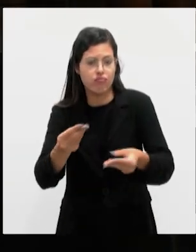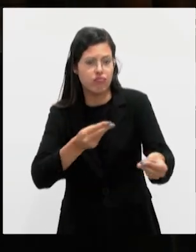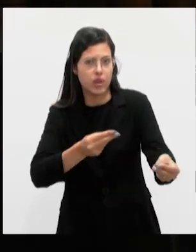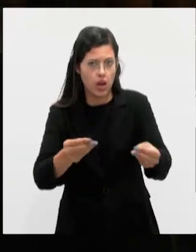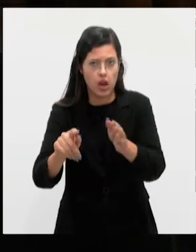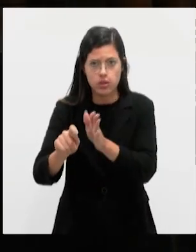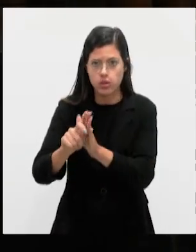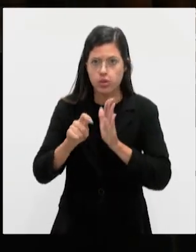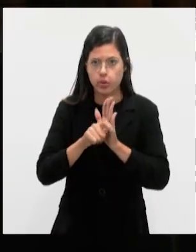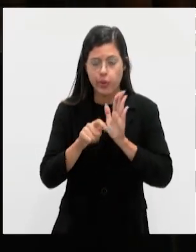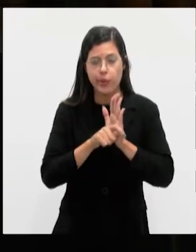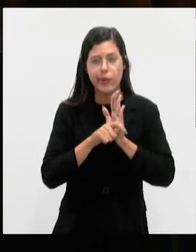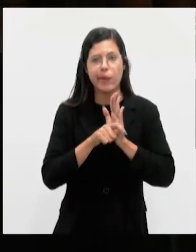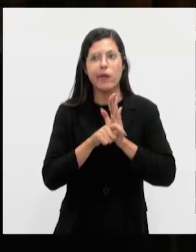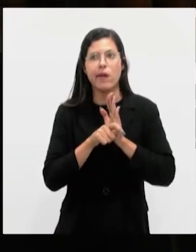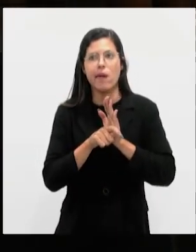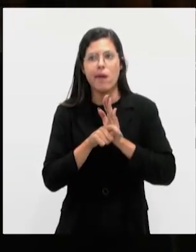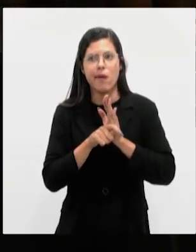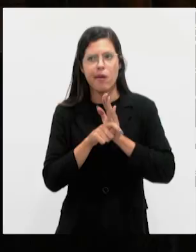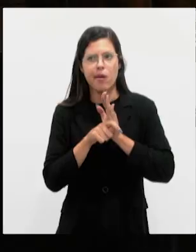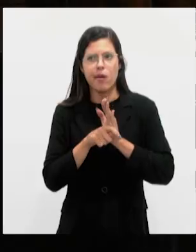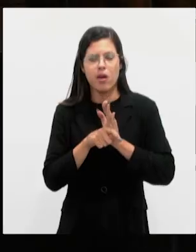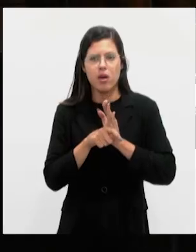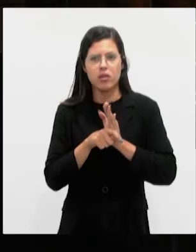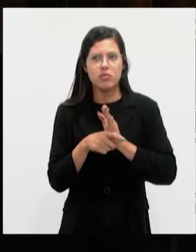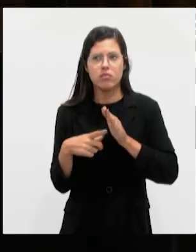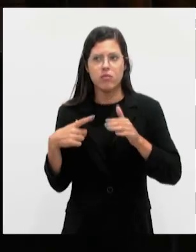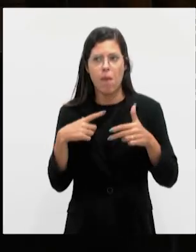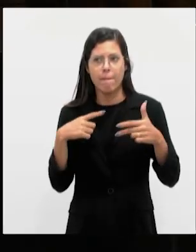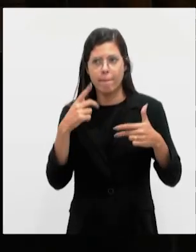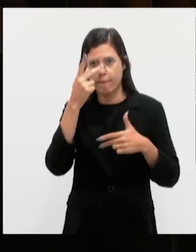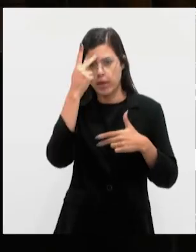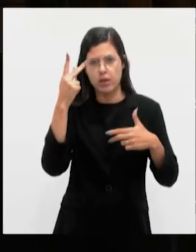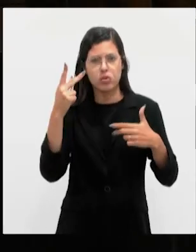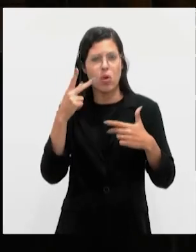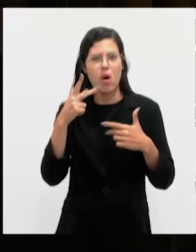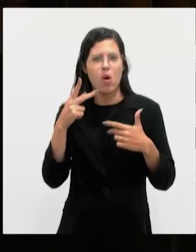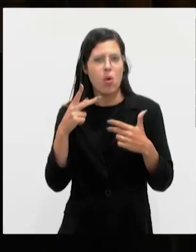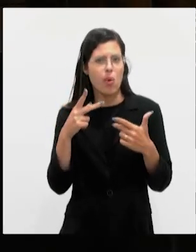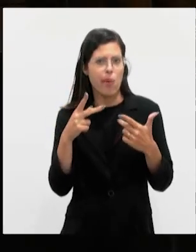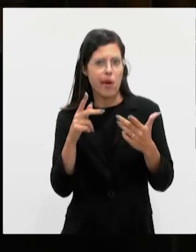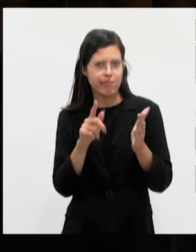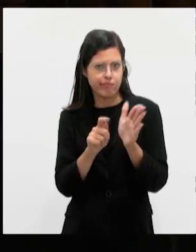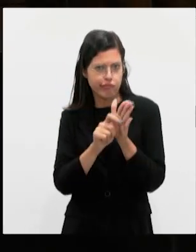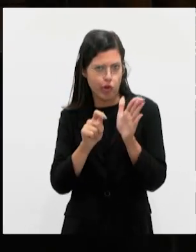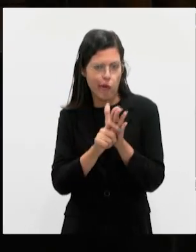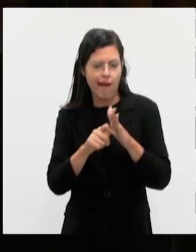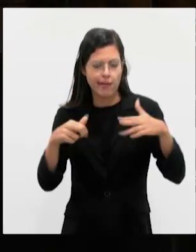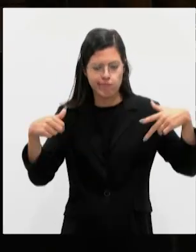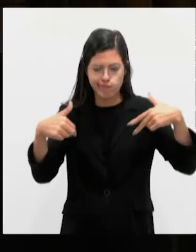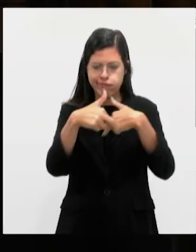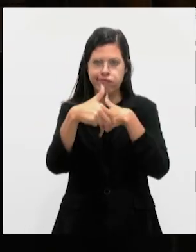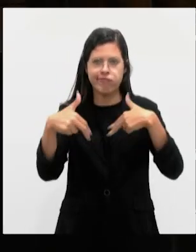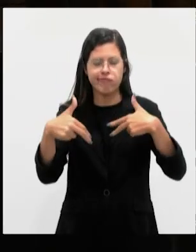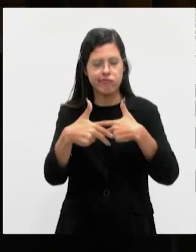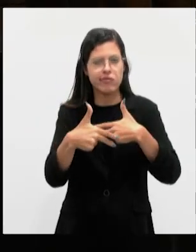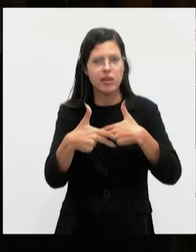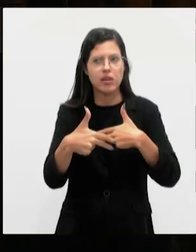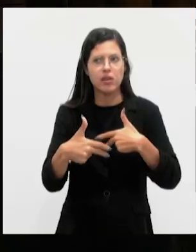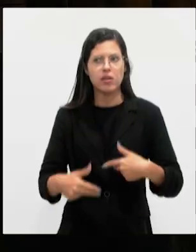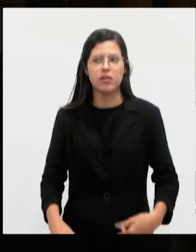um movimento danado de pessoas drogadas, adictos, né?